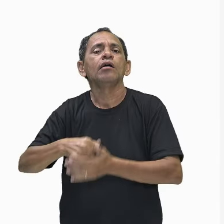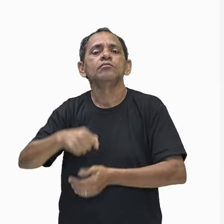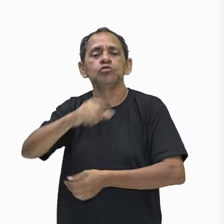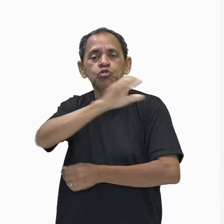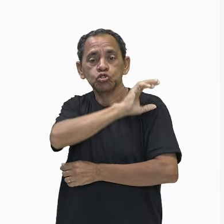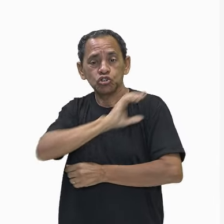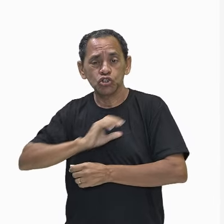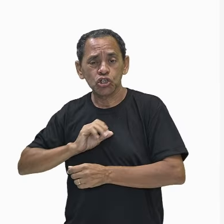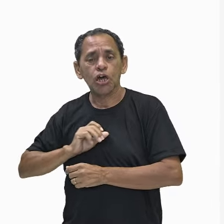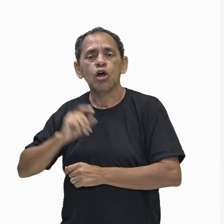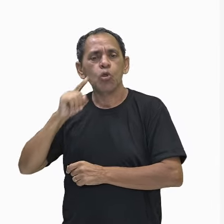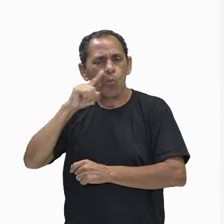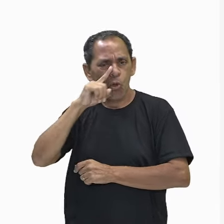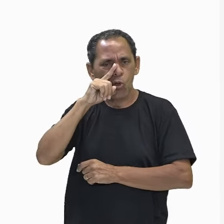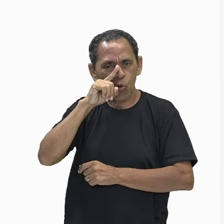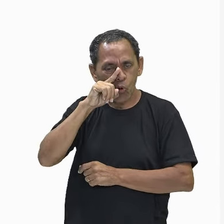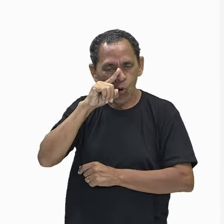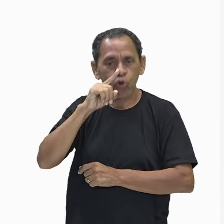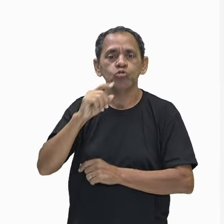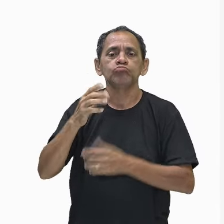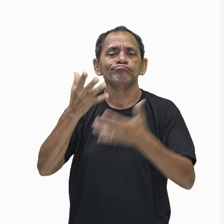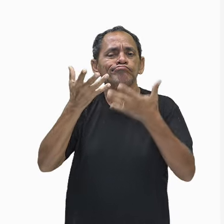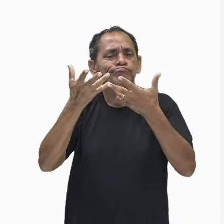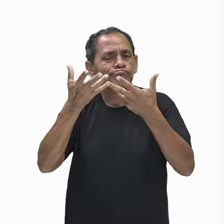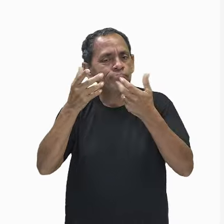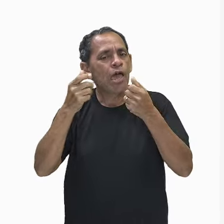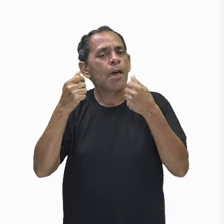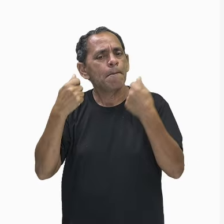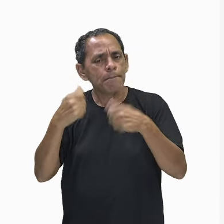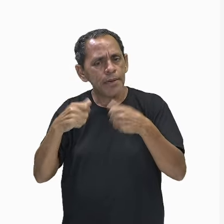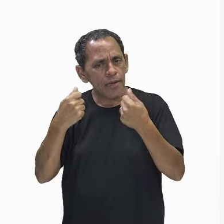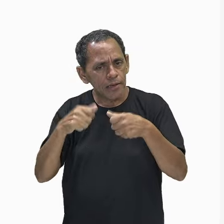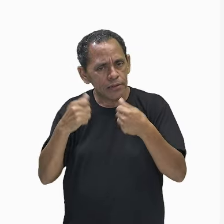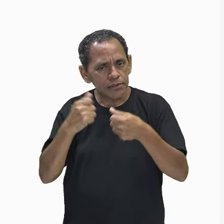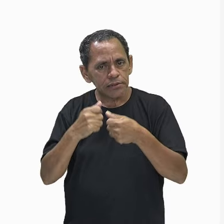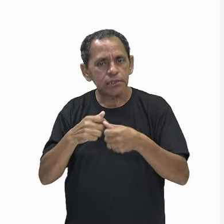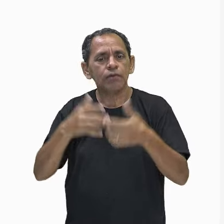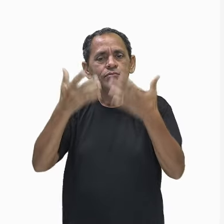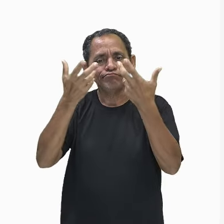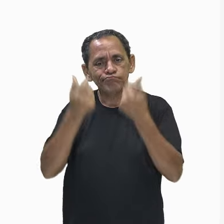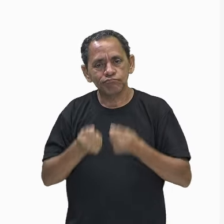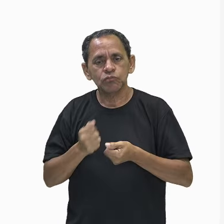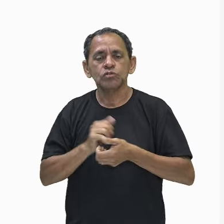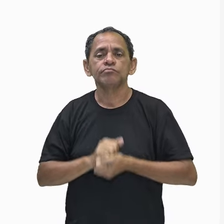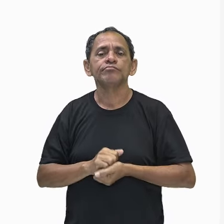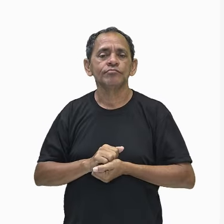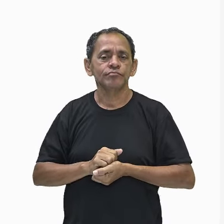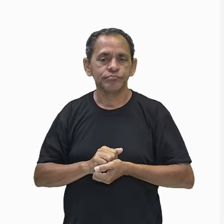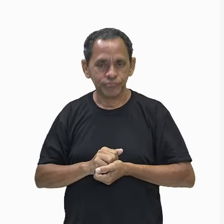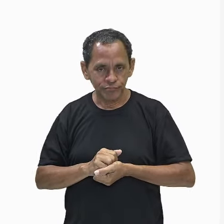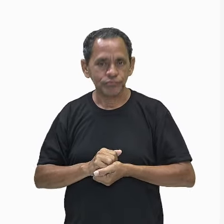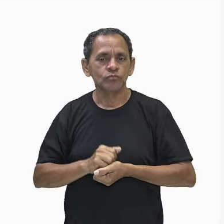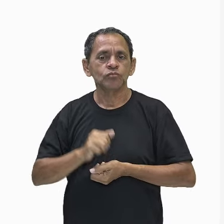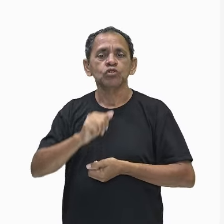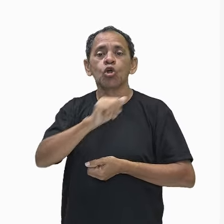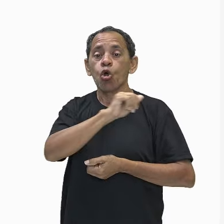que aceitá-los, o que veio a ser reconhecido pelo imperador Constantino lá no ano de